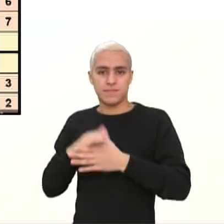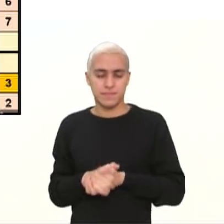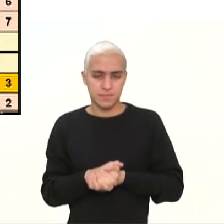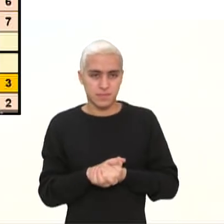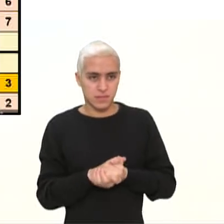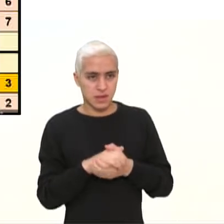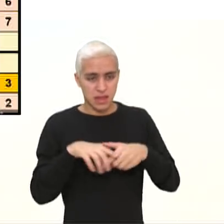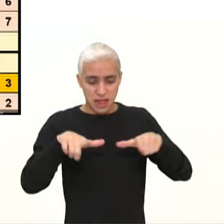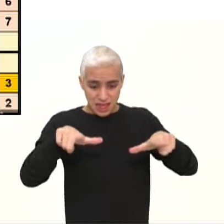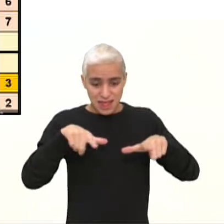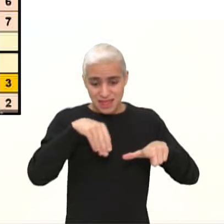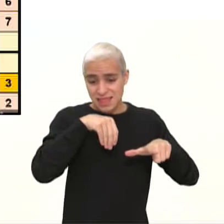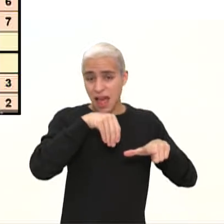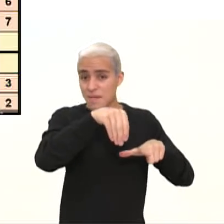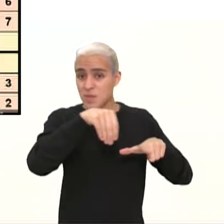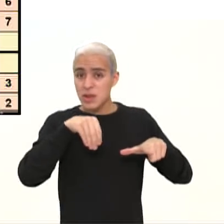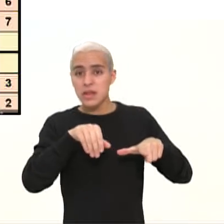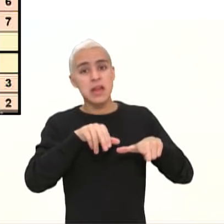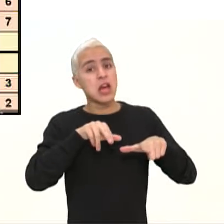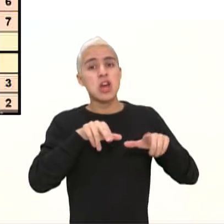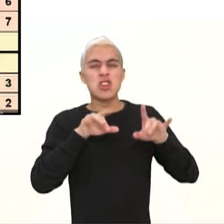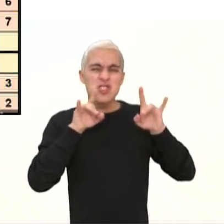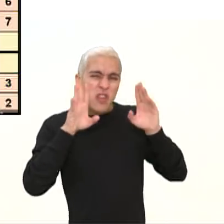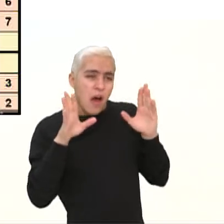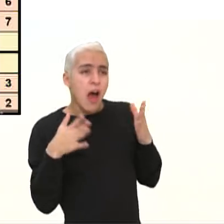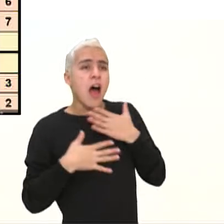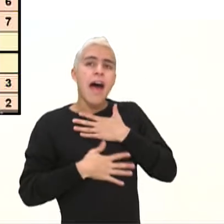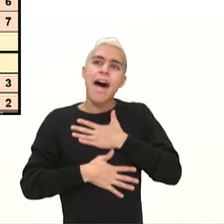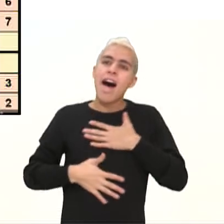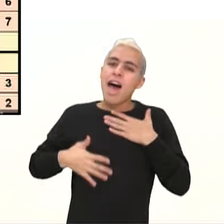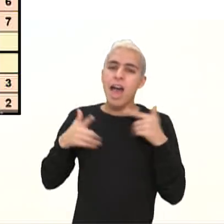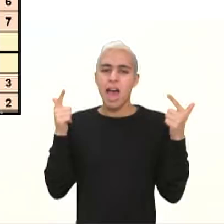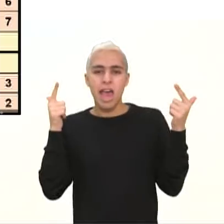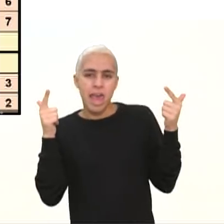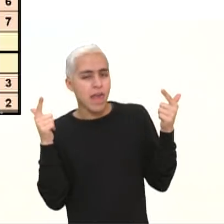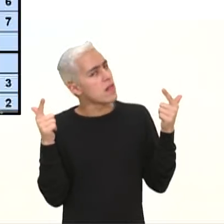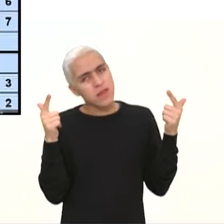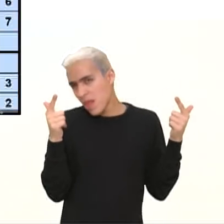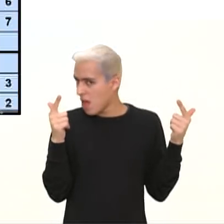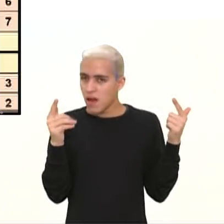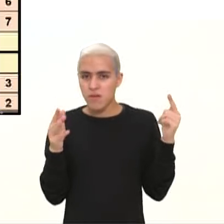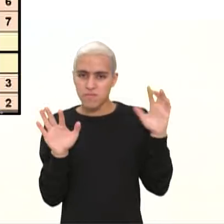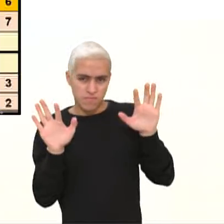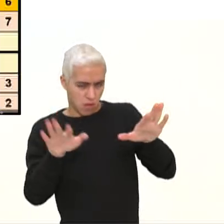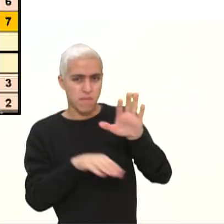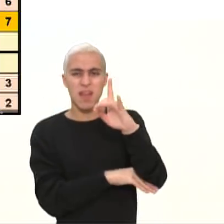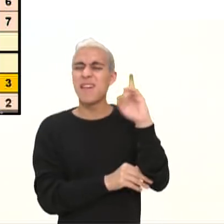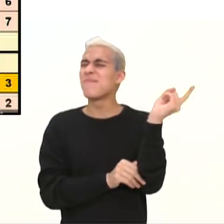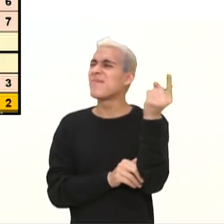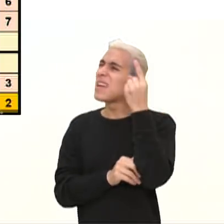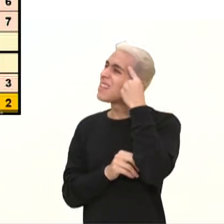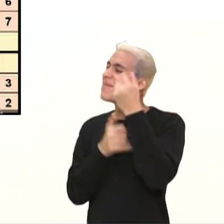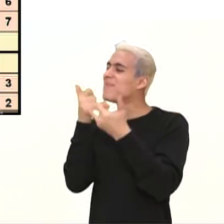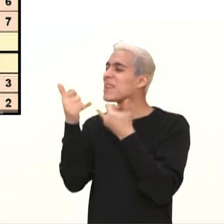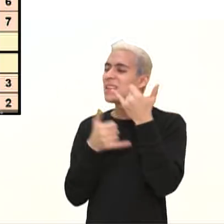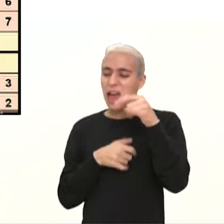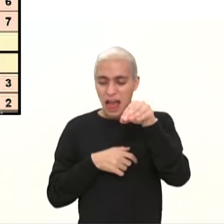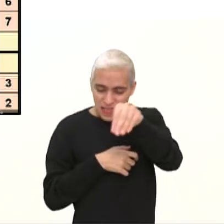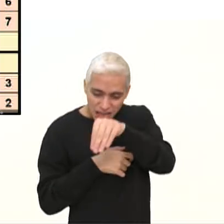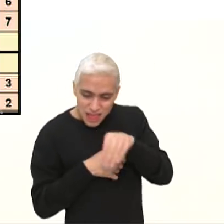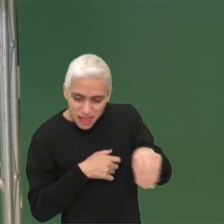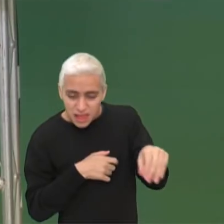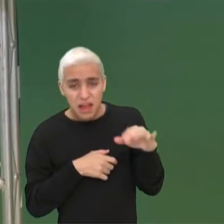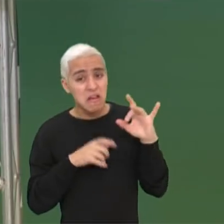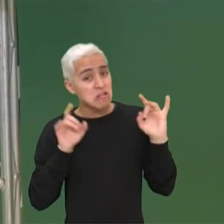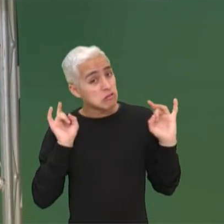tabuleiro não são apenas uma alternativa de lazer, né? Então, a gente pensa assim, vamos brincar de jogo de tabuleiro, né? Então, ele